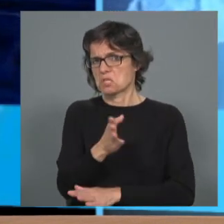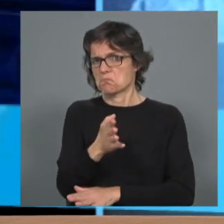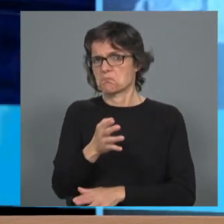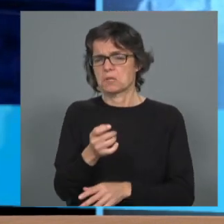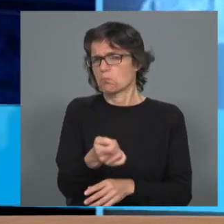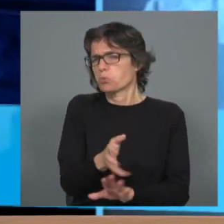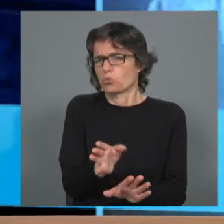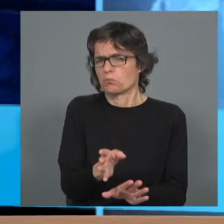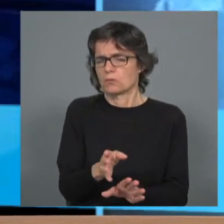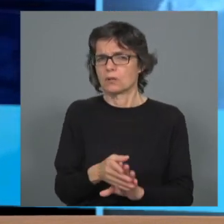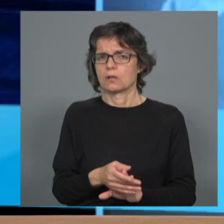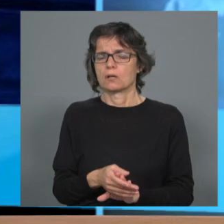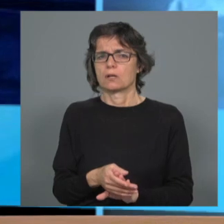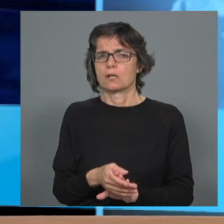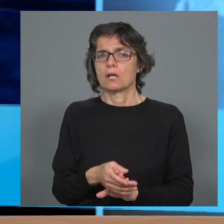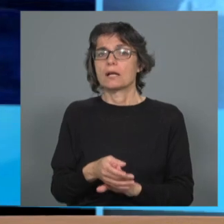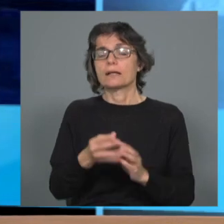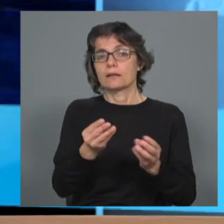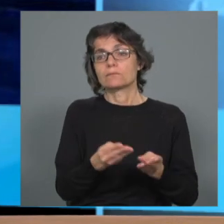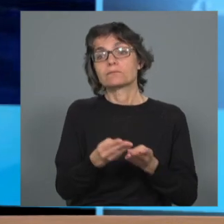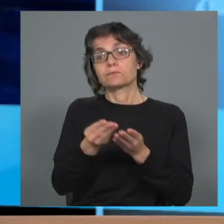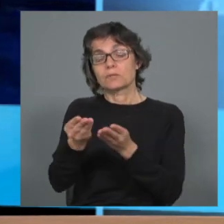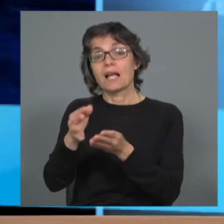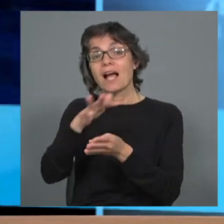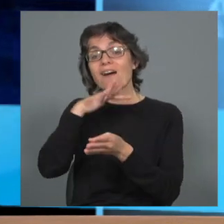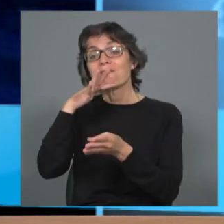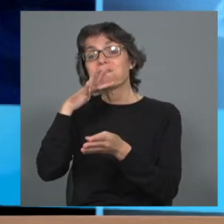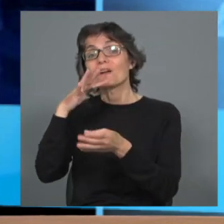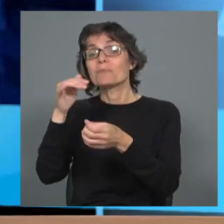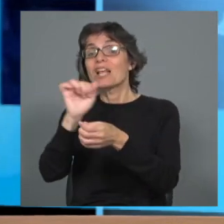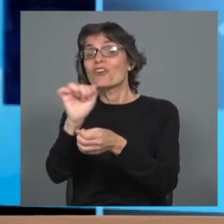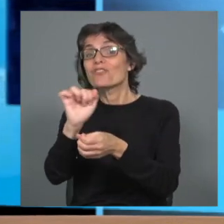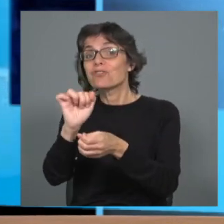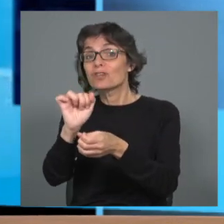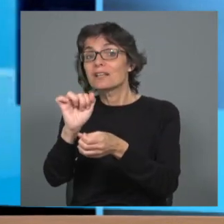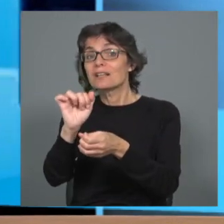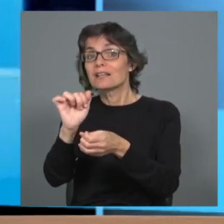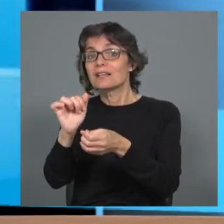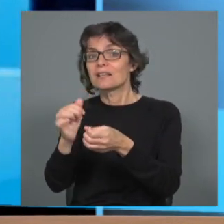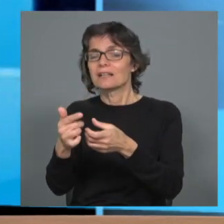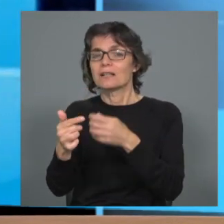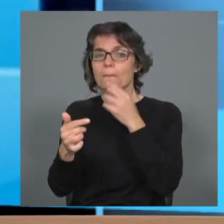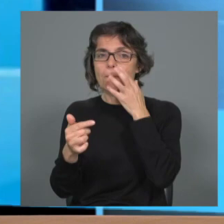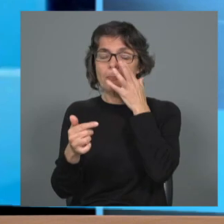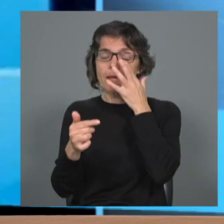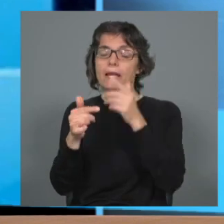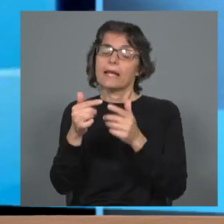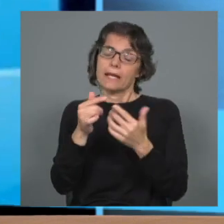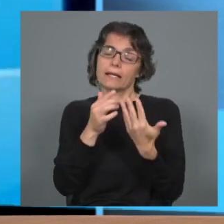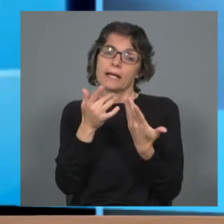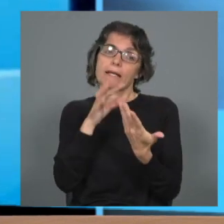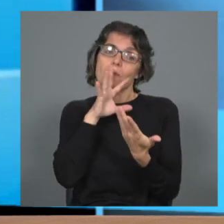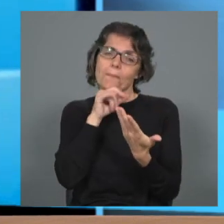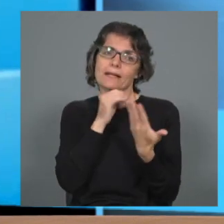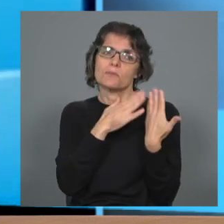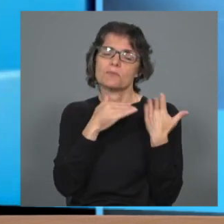já entregues a familiares com participação menor das mães. Houve